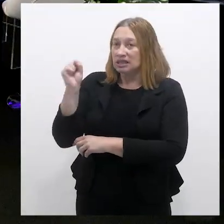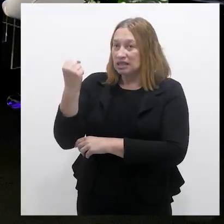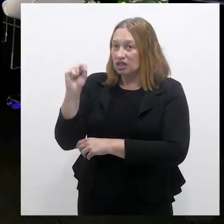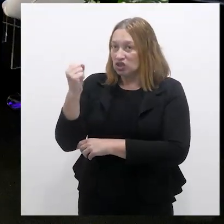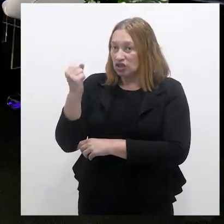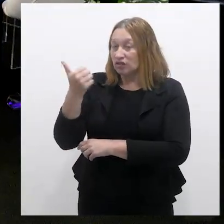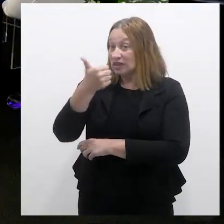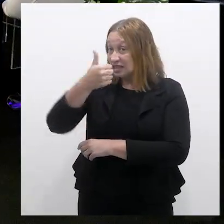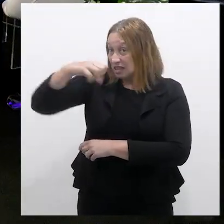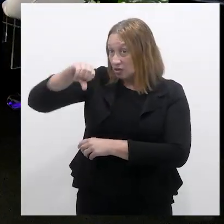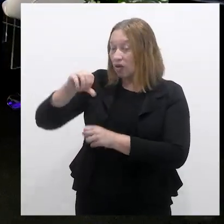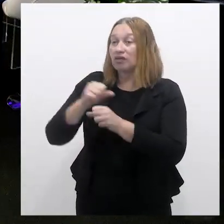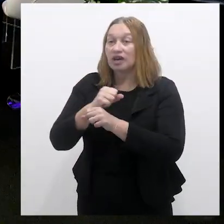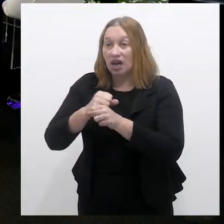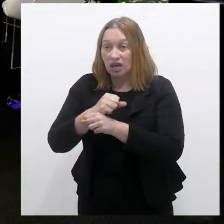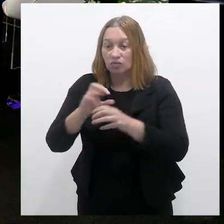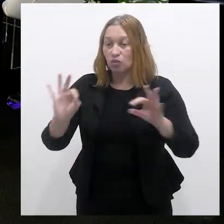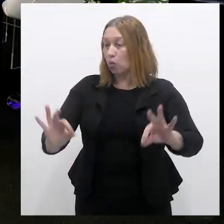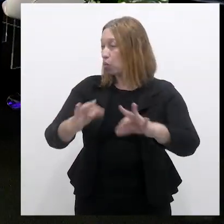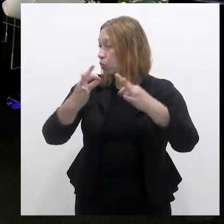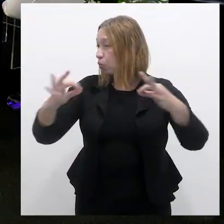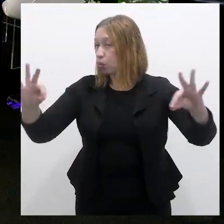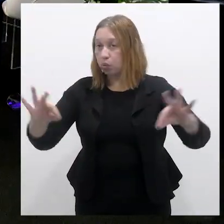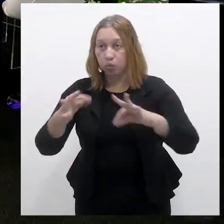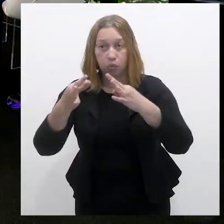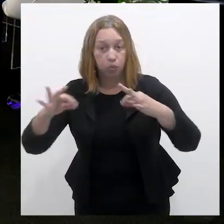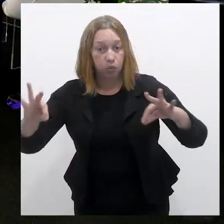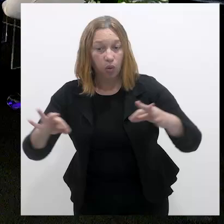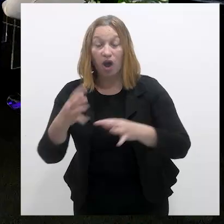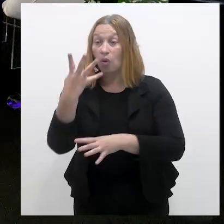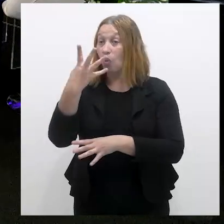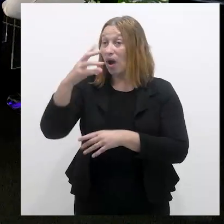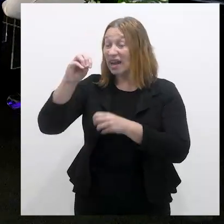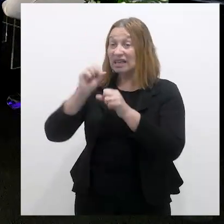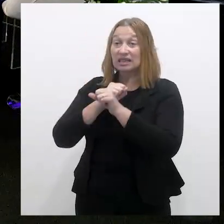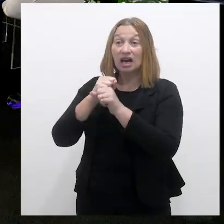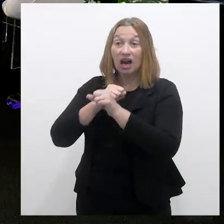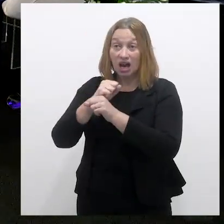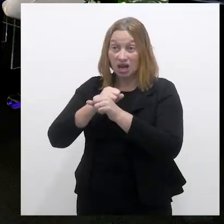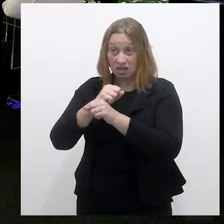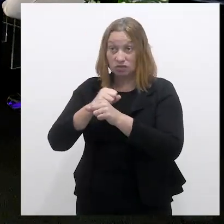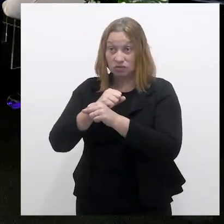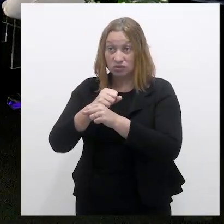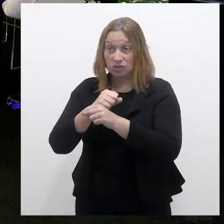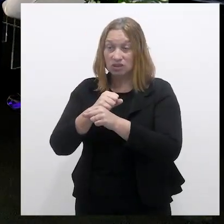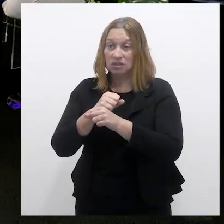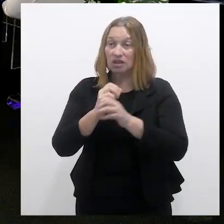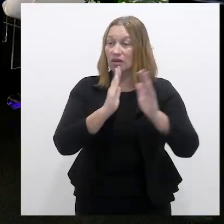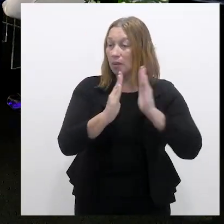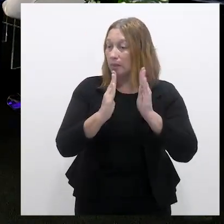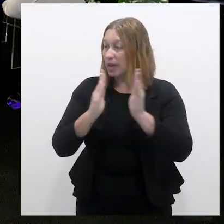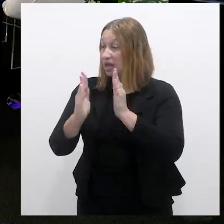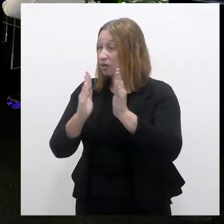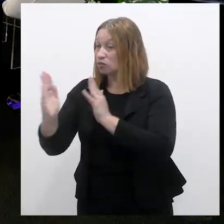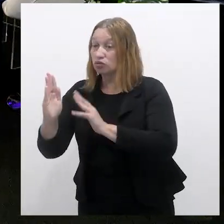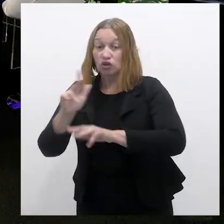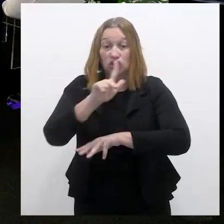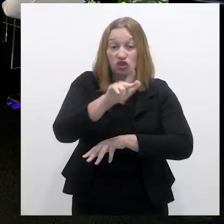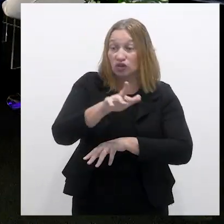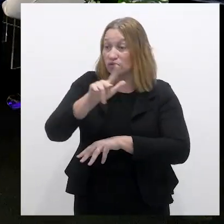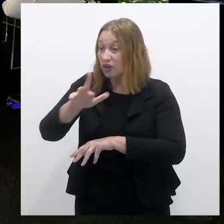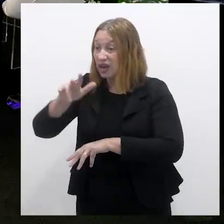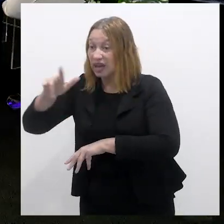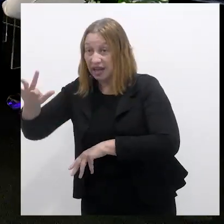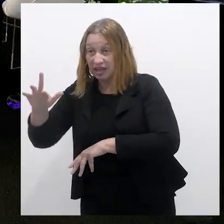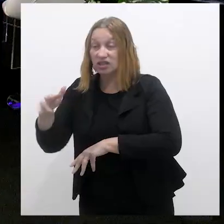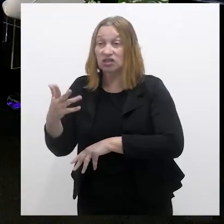que, apesar de ter uma história de 40 anos, ela teve vários períodos de inatividade. Há